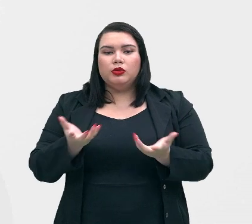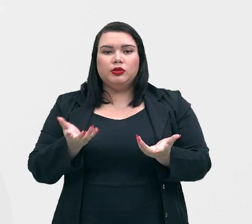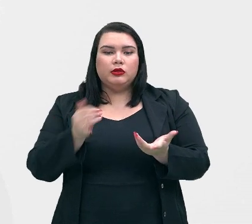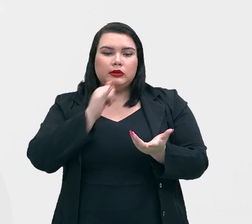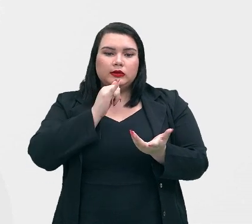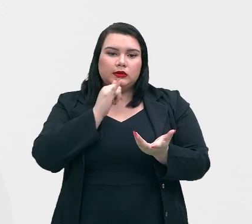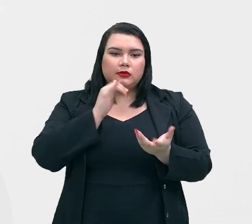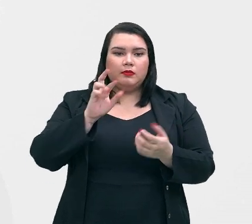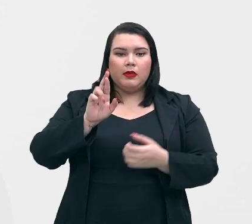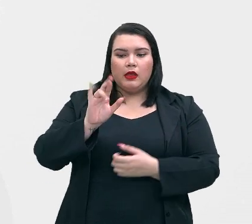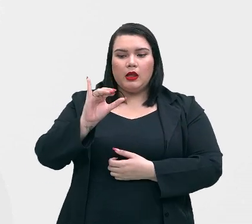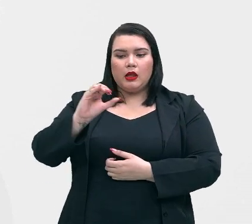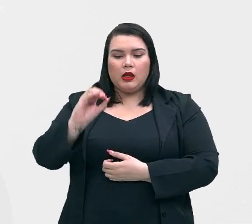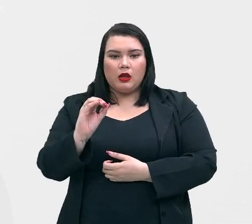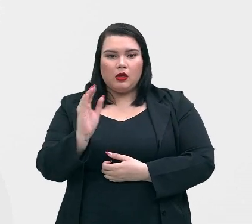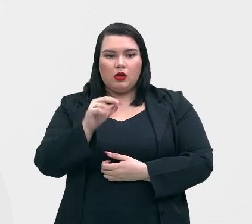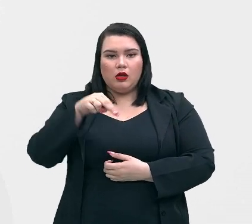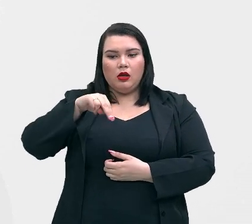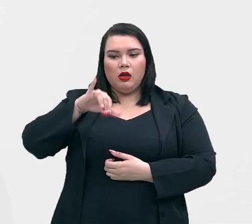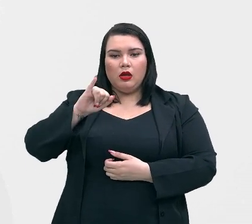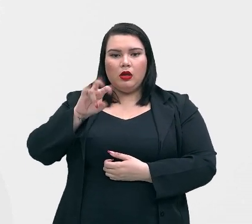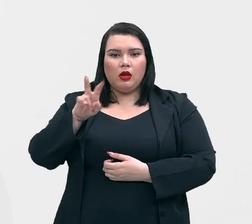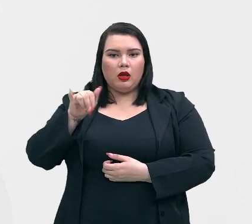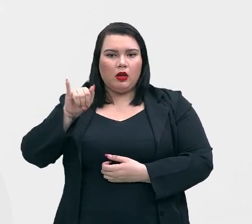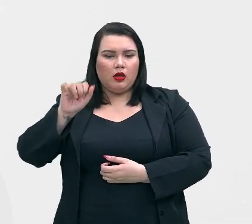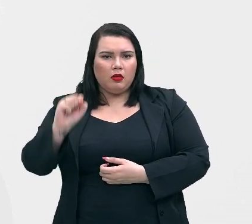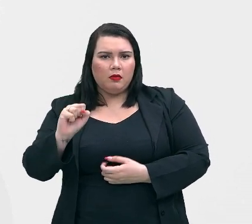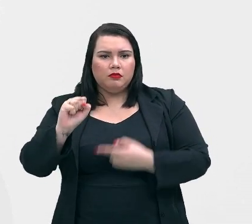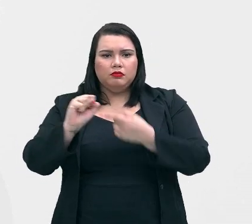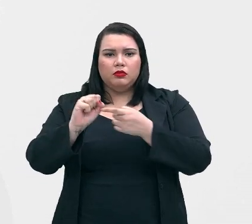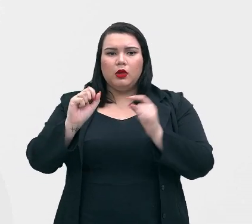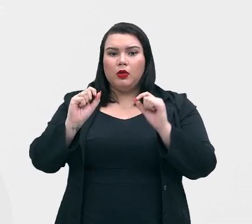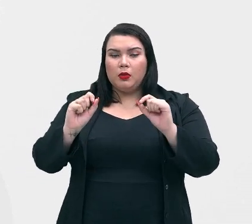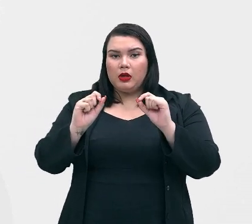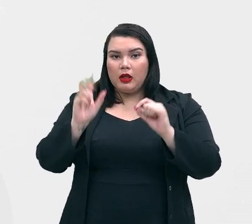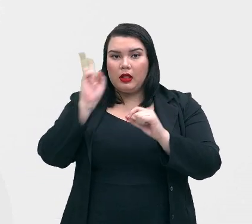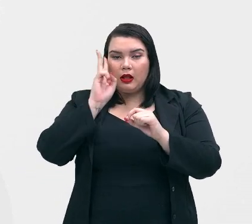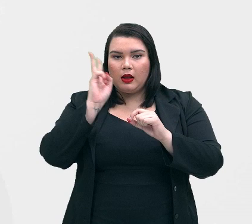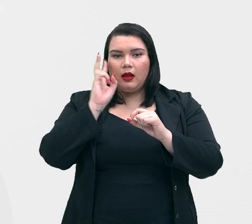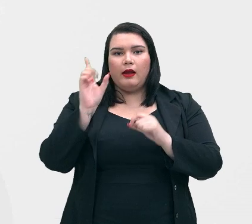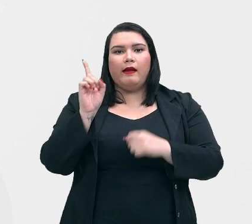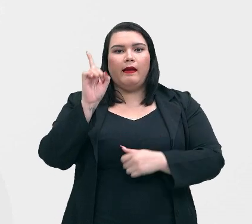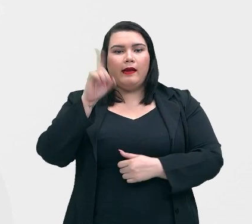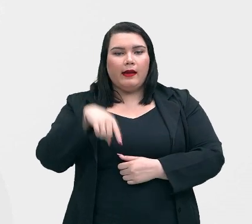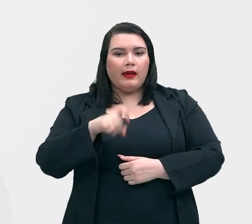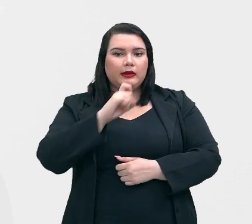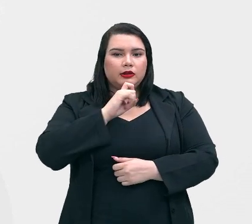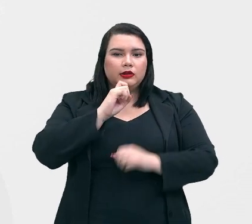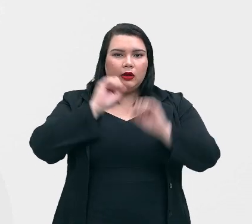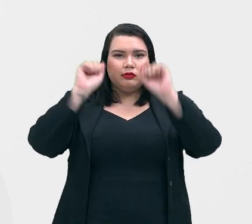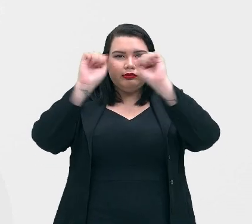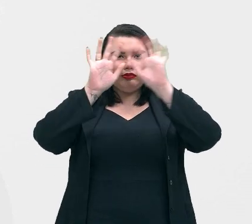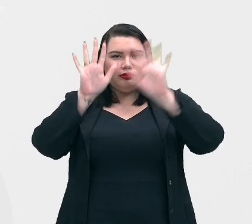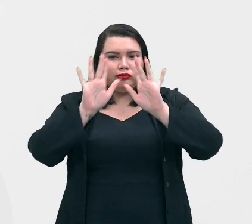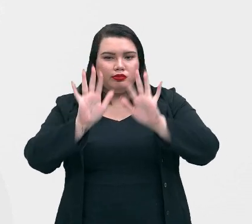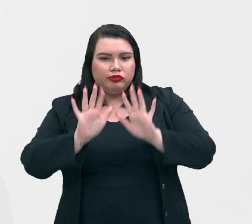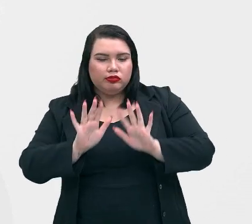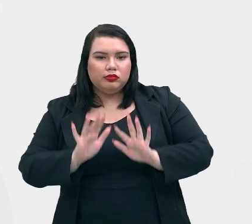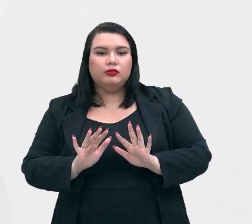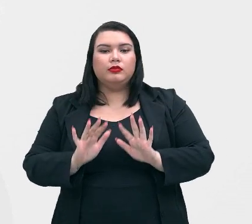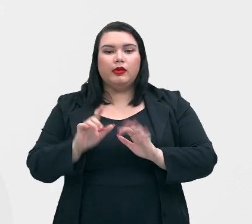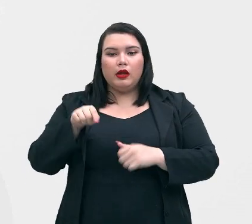rios nivais. Quando fala em nival, o que vem na mente de vocês? Talvez neve, né? Então, os